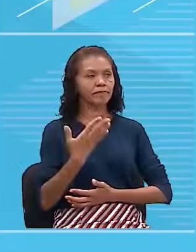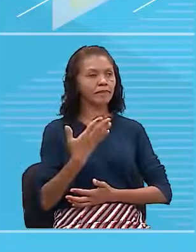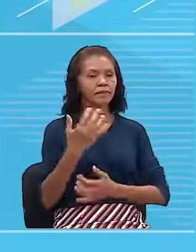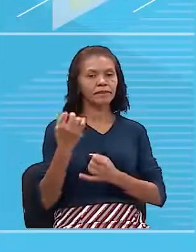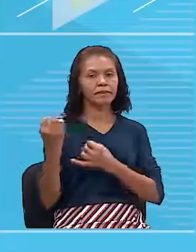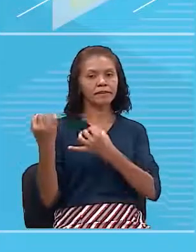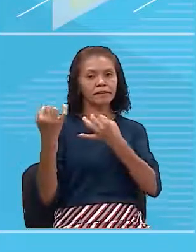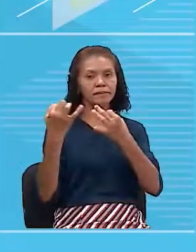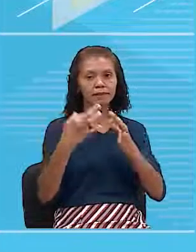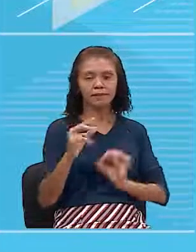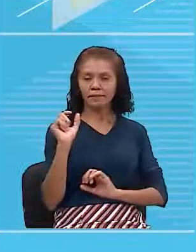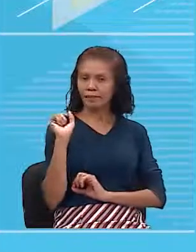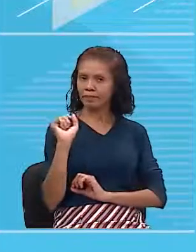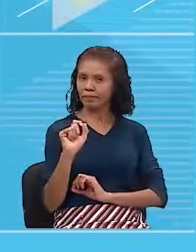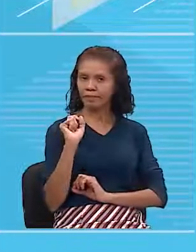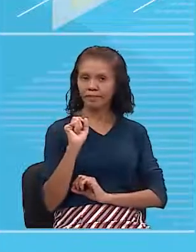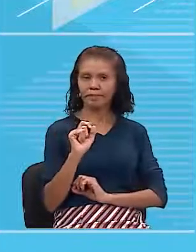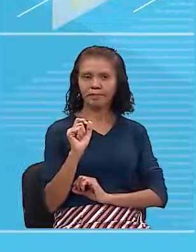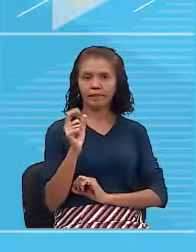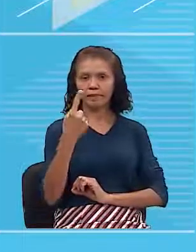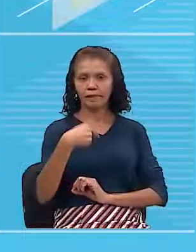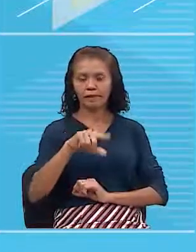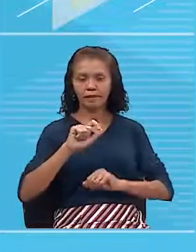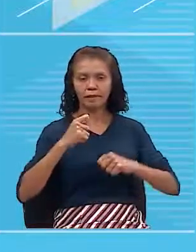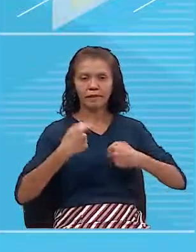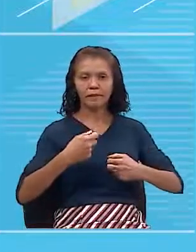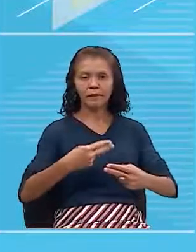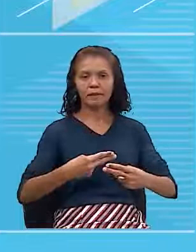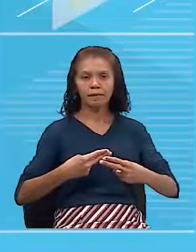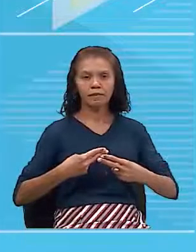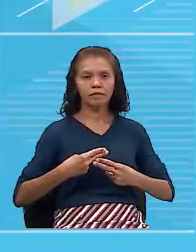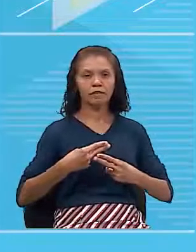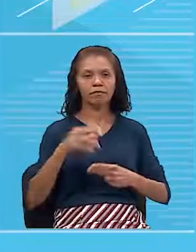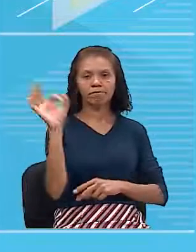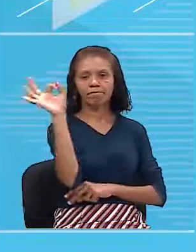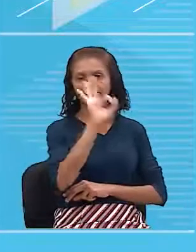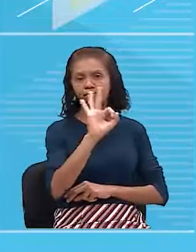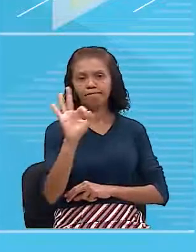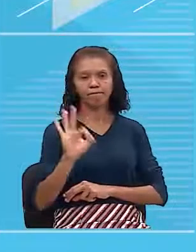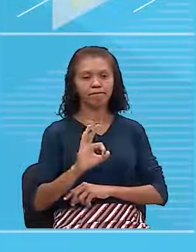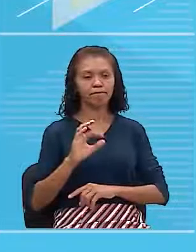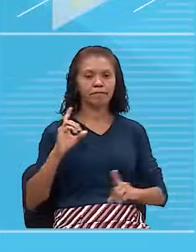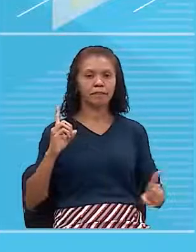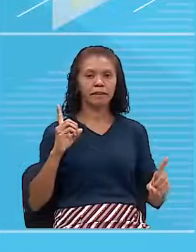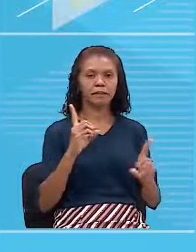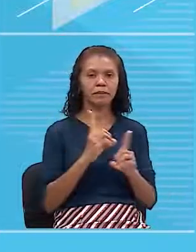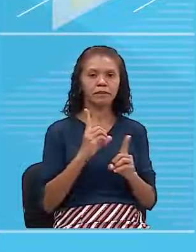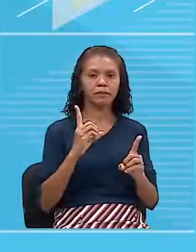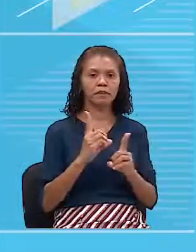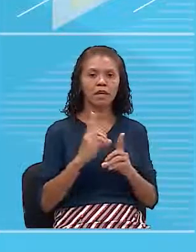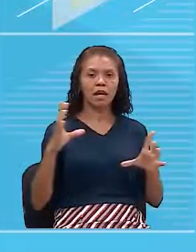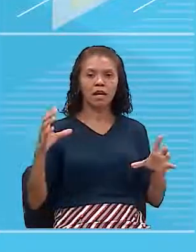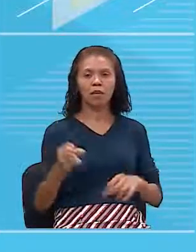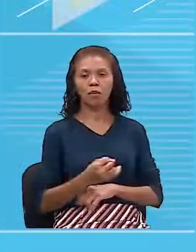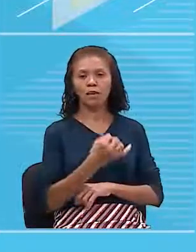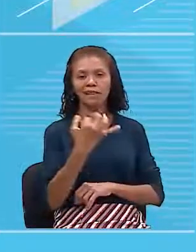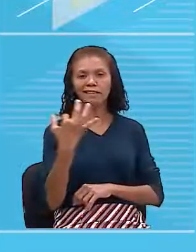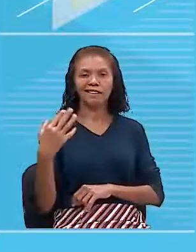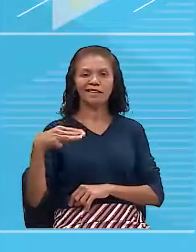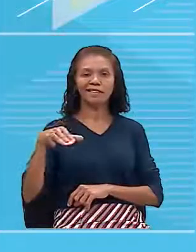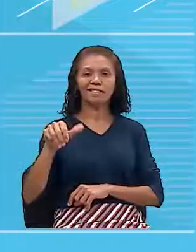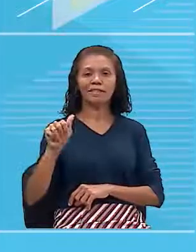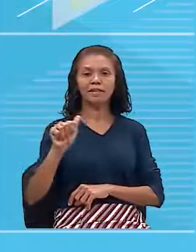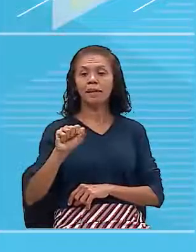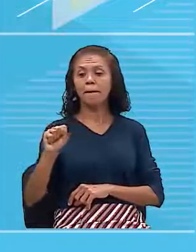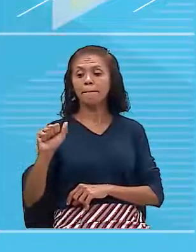aqui é que você precisa utilizar a porcentagem para descobrir a massa veja bem